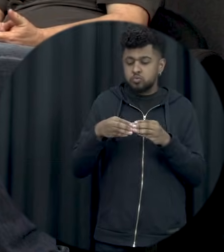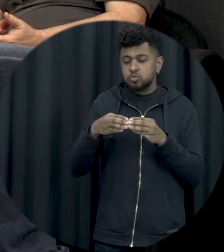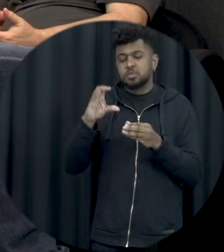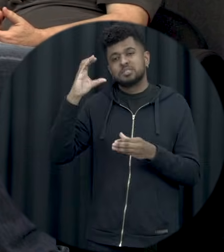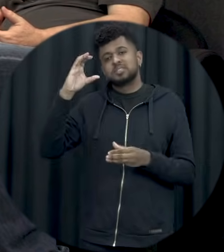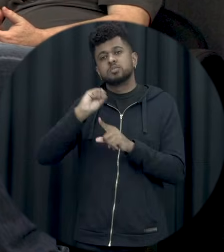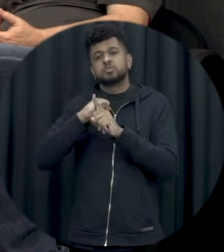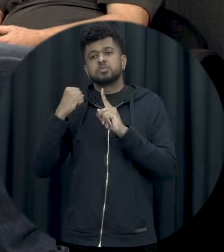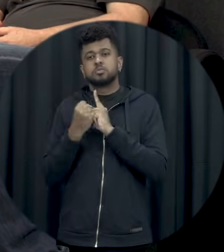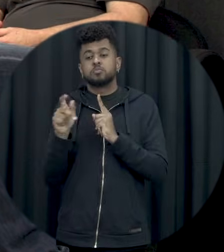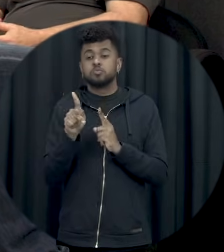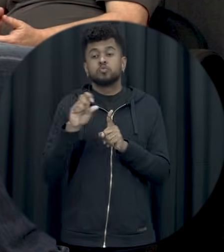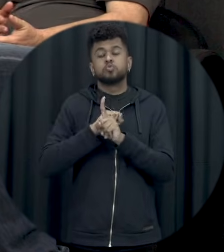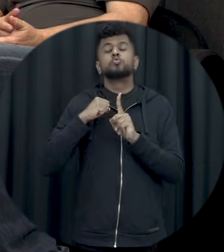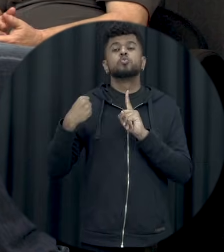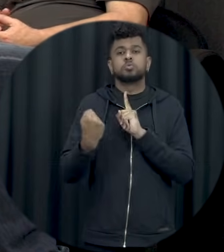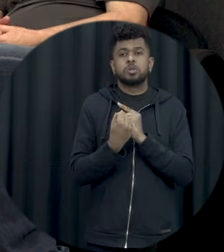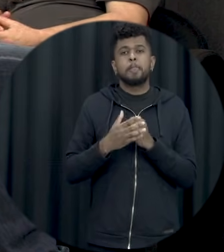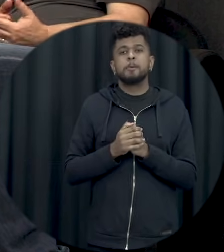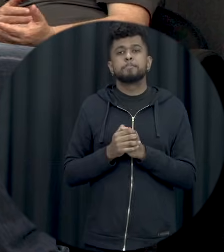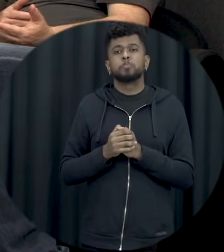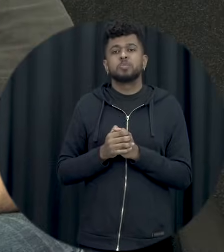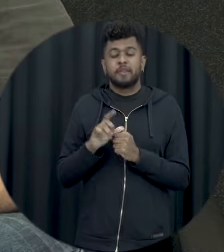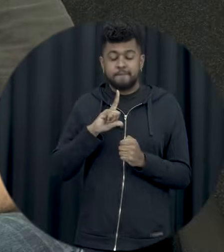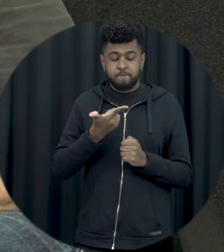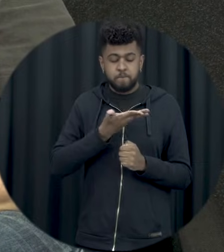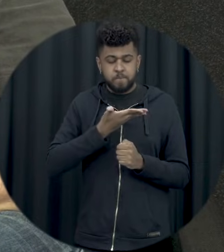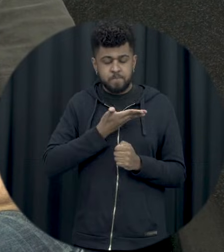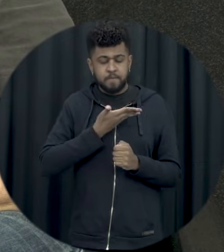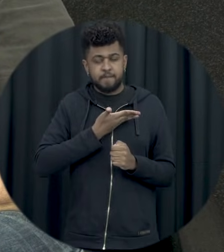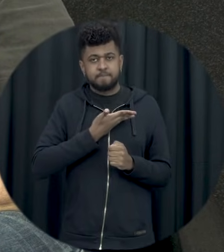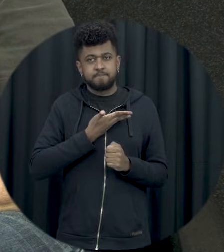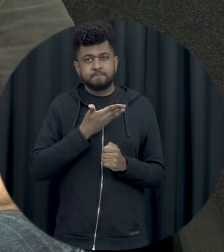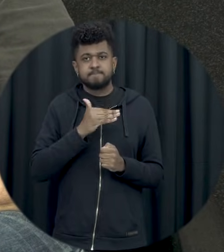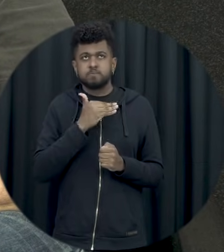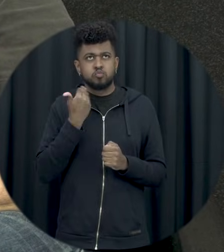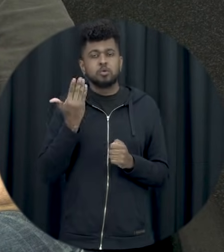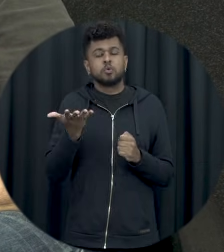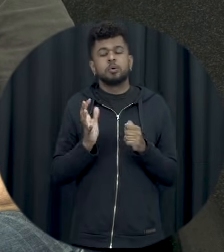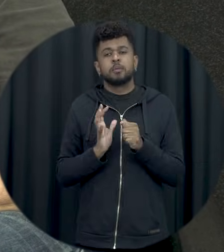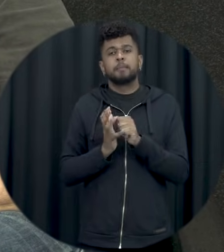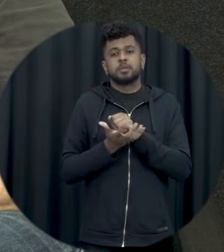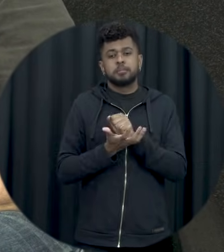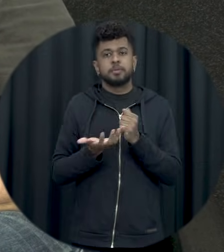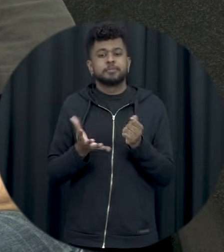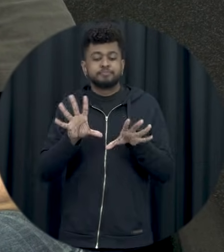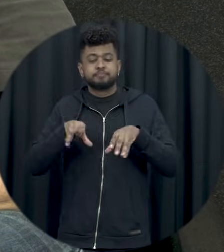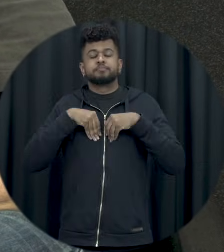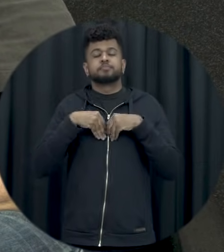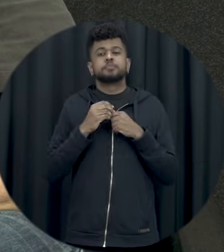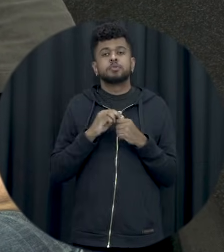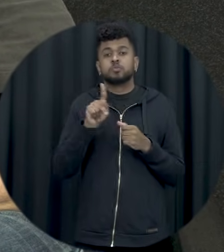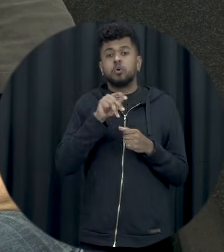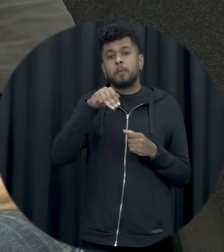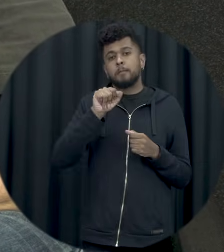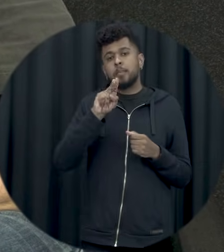professor de Sociologia. E um colega muito querido, inclusive morreu agora durante a pandemia de Covid, o professor Mauro Cury,